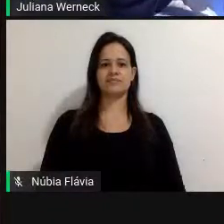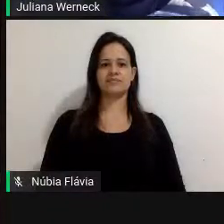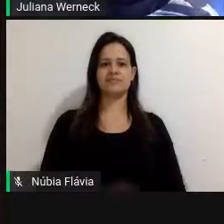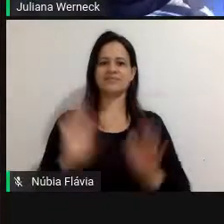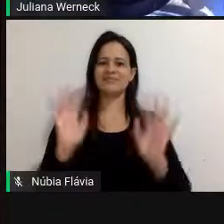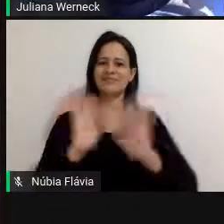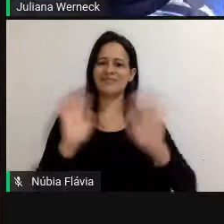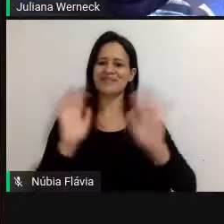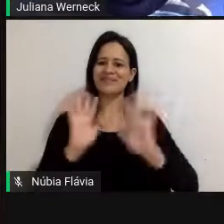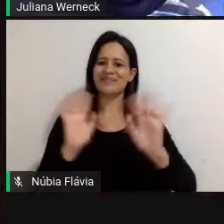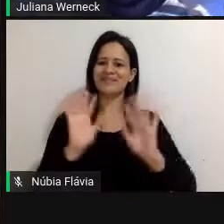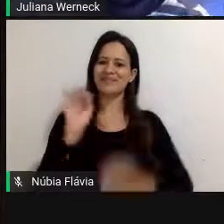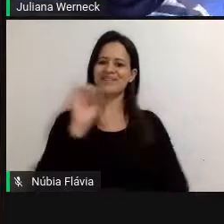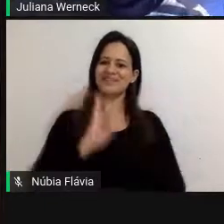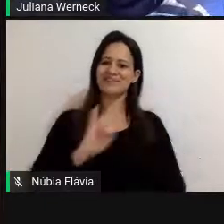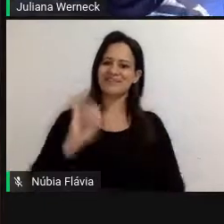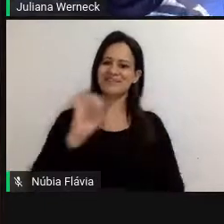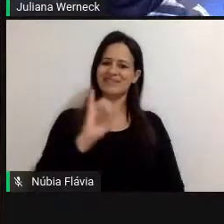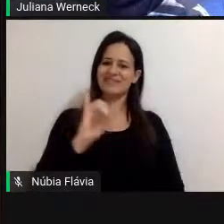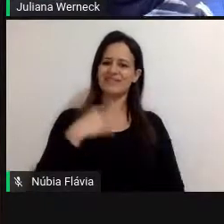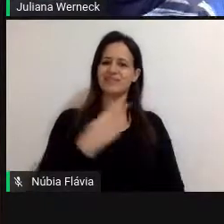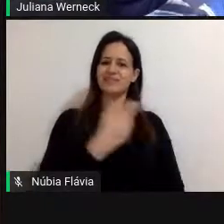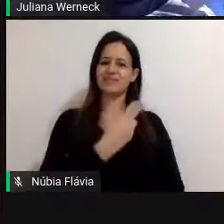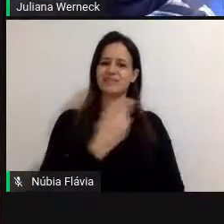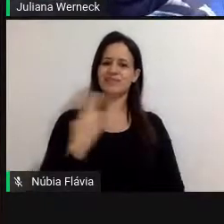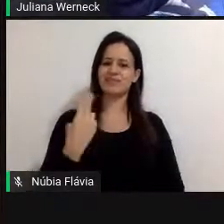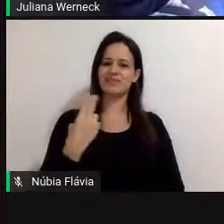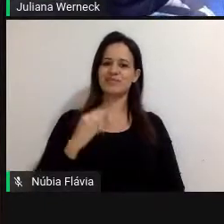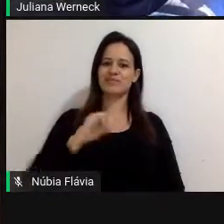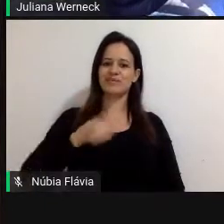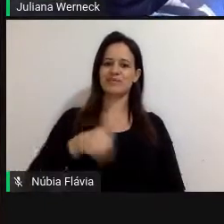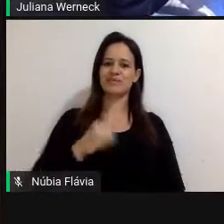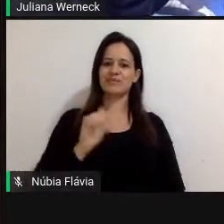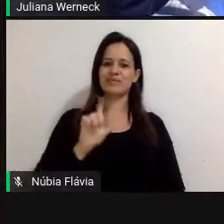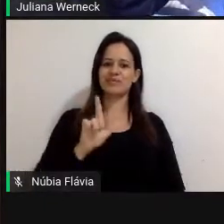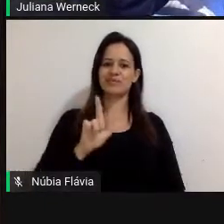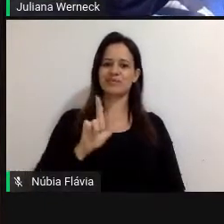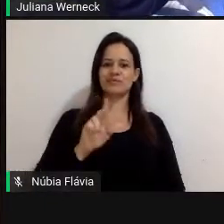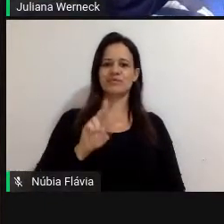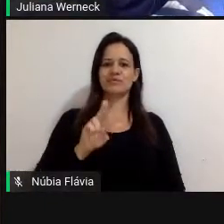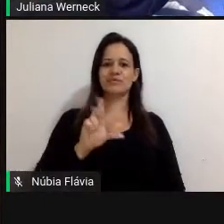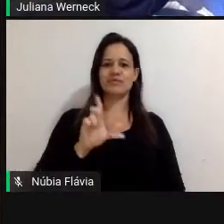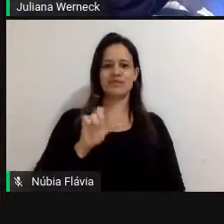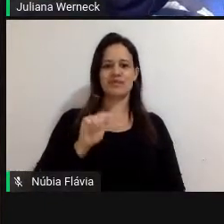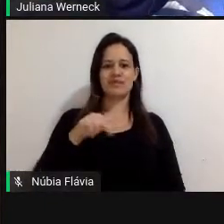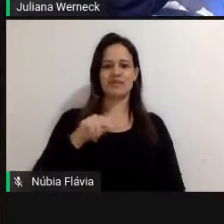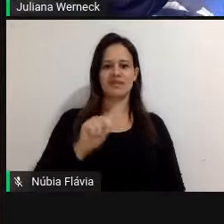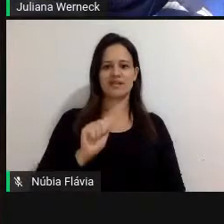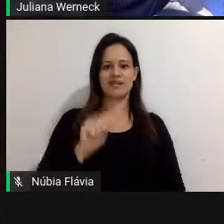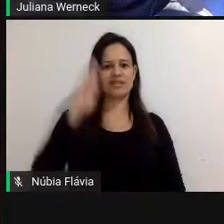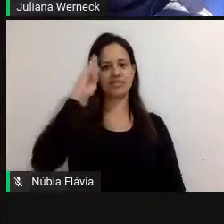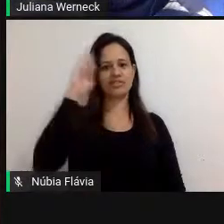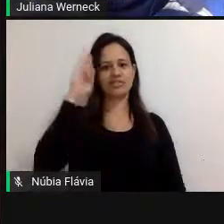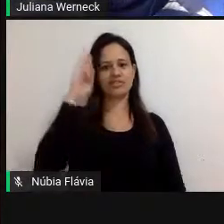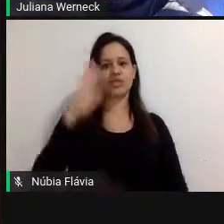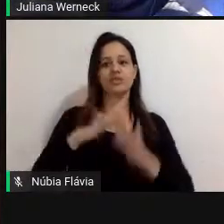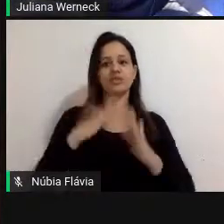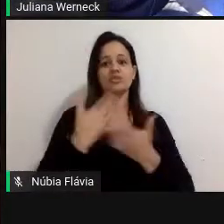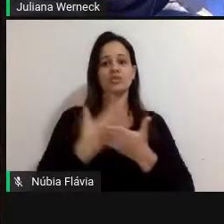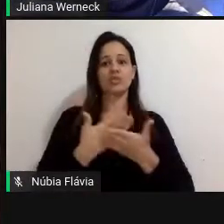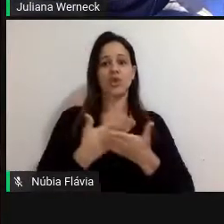Olá, eu sou Juliana Werneck, diretora do Cefora, Escola de Governo da Câmara